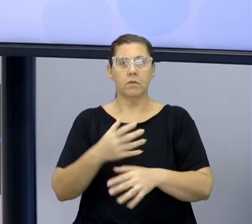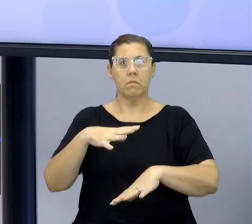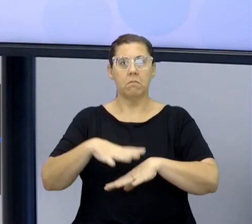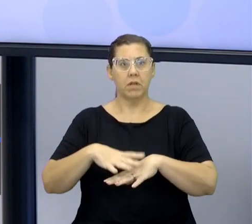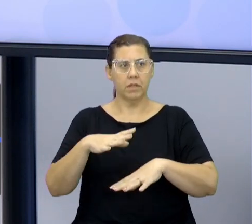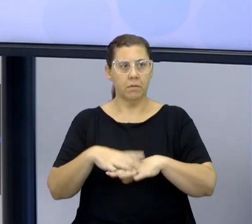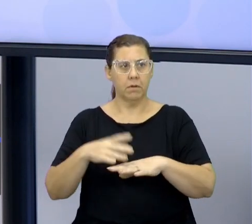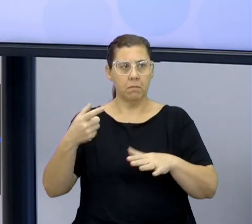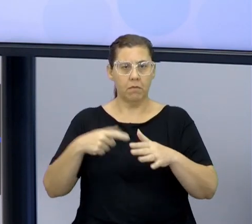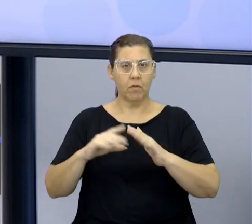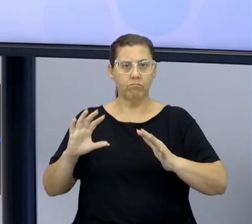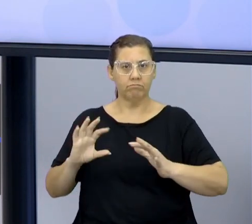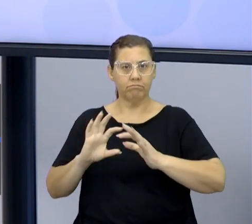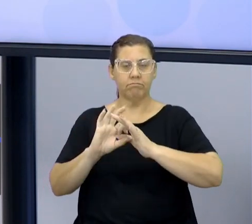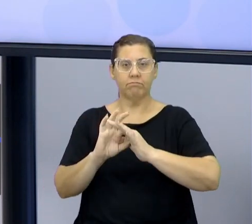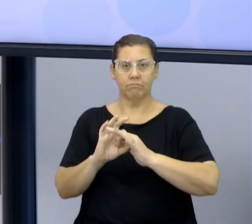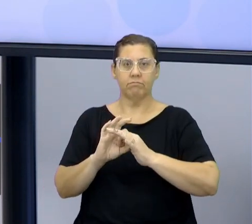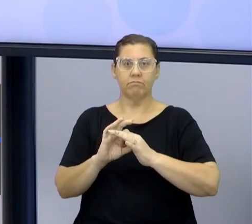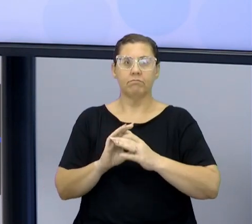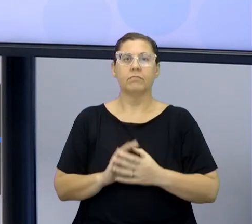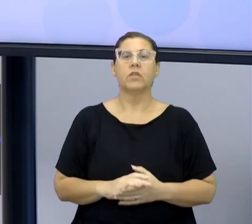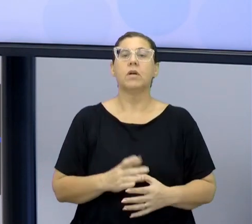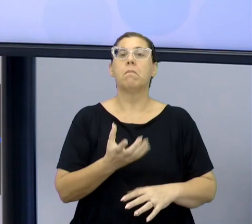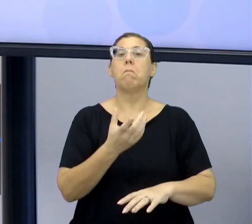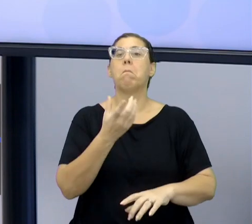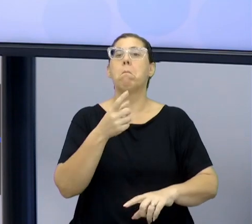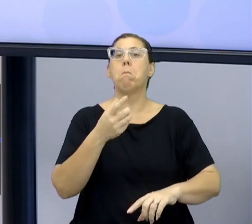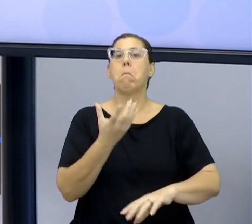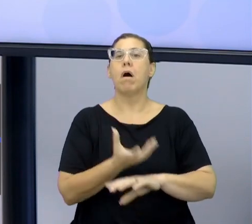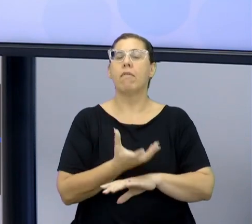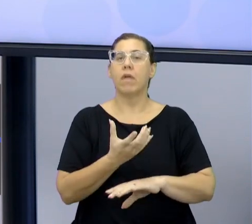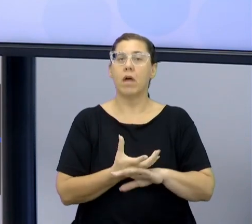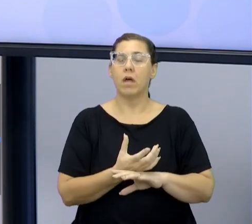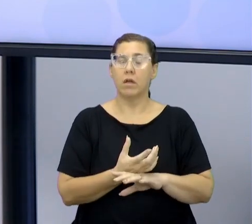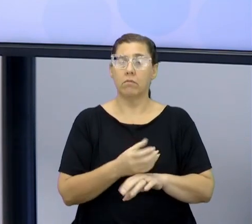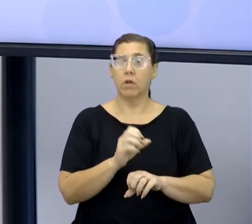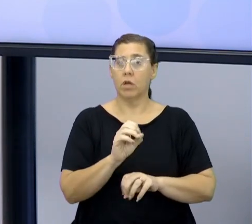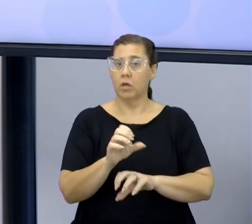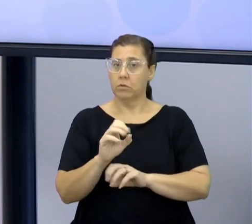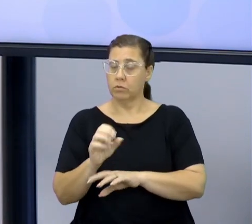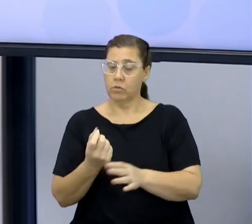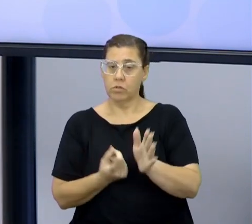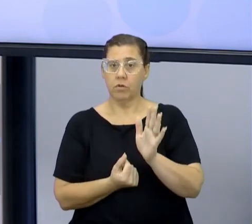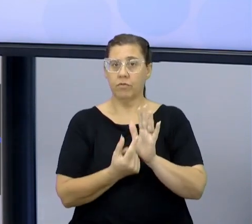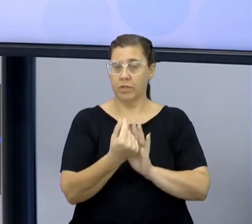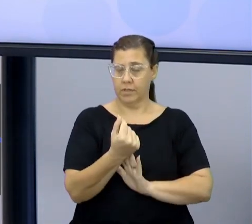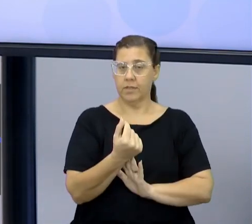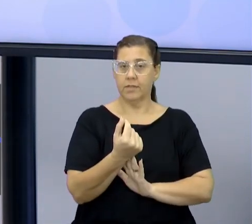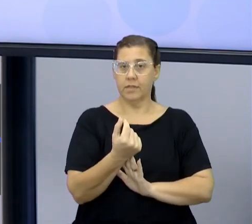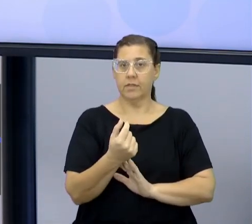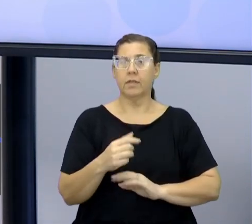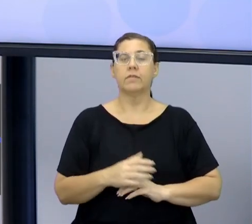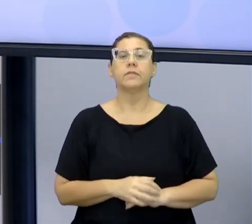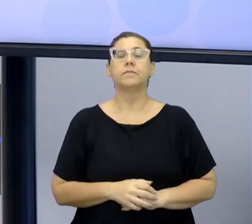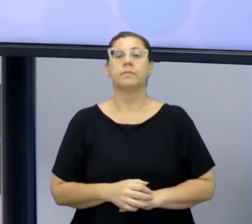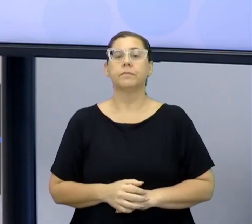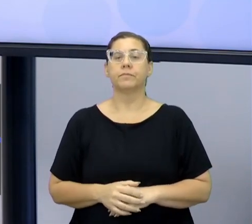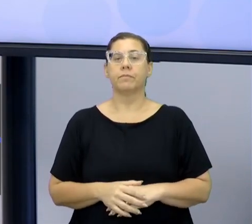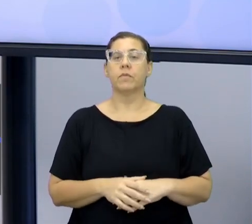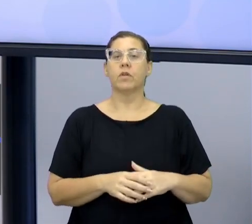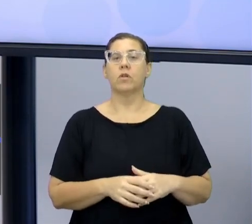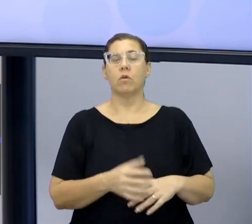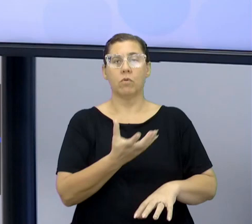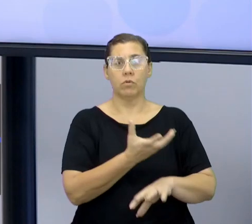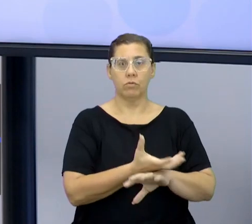matemática conectada, do componente educação financeira da unidade educação financeira sustentável e do